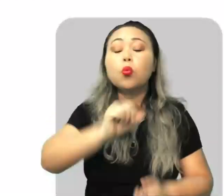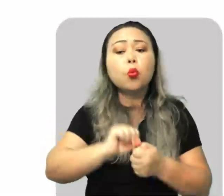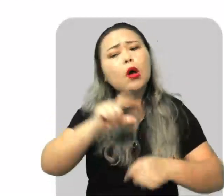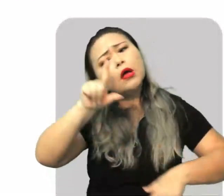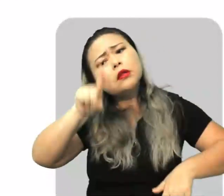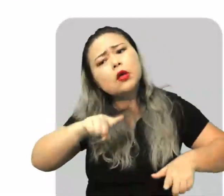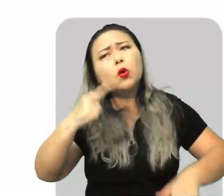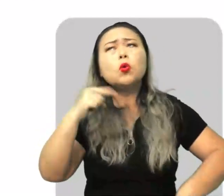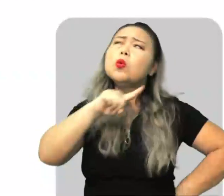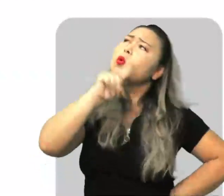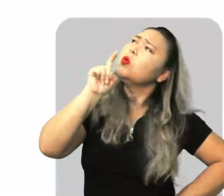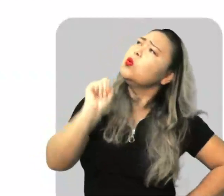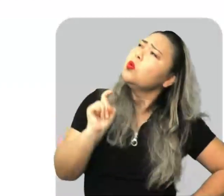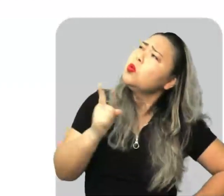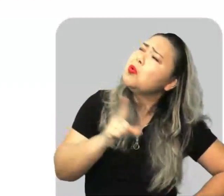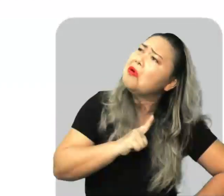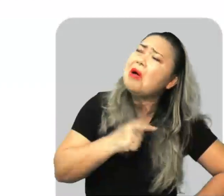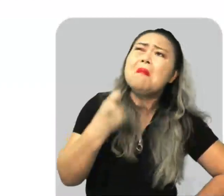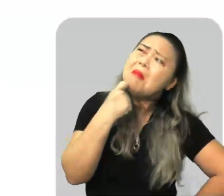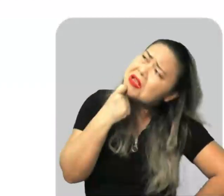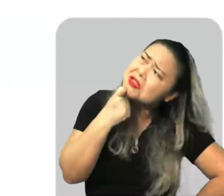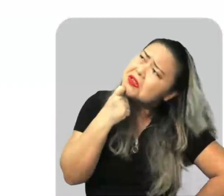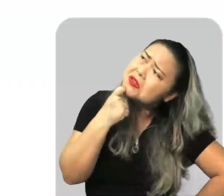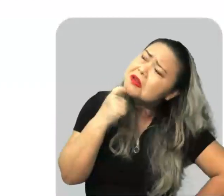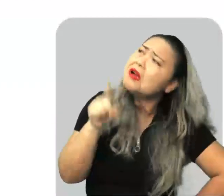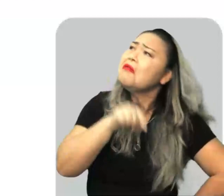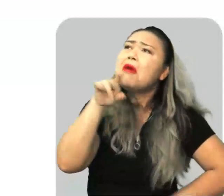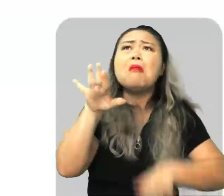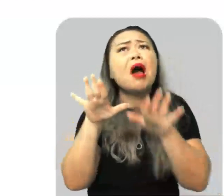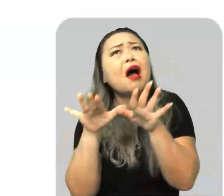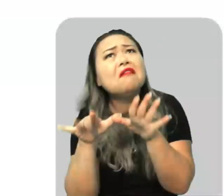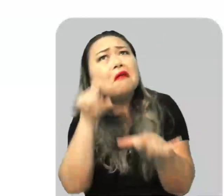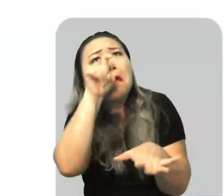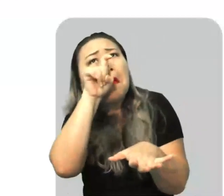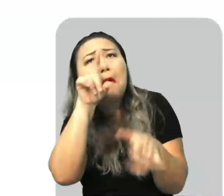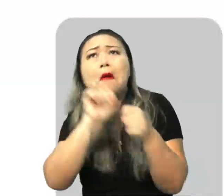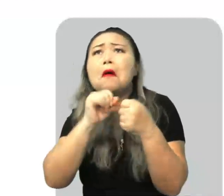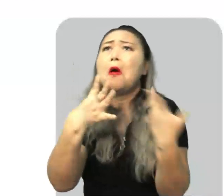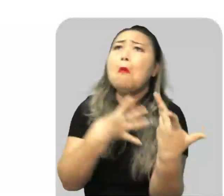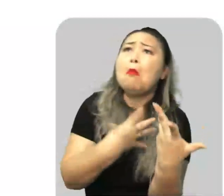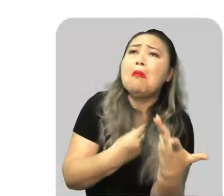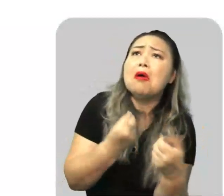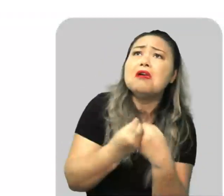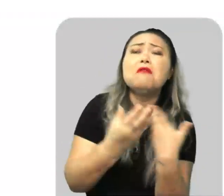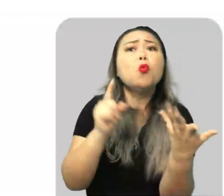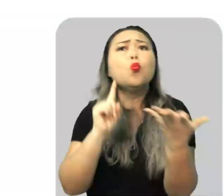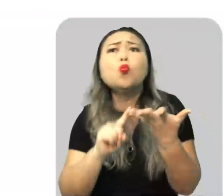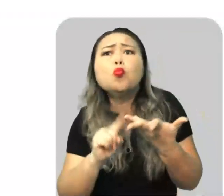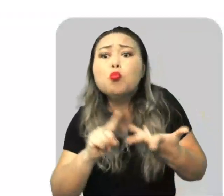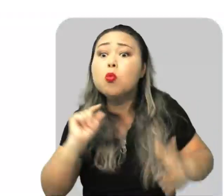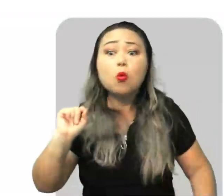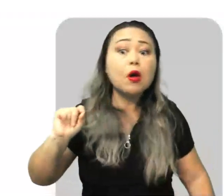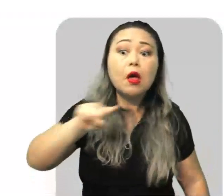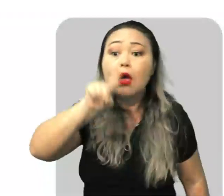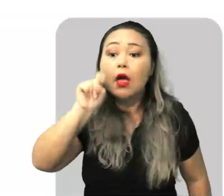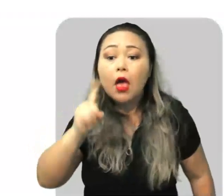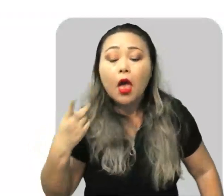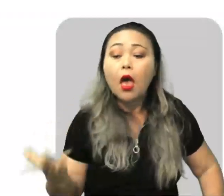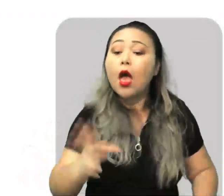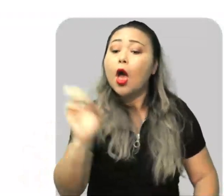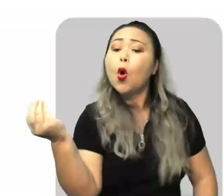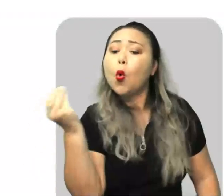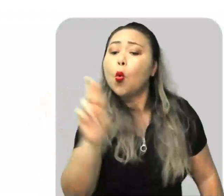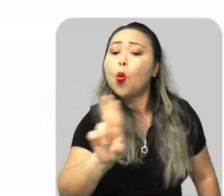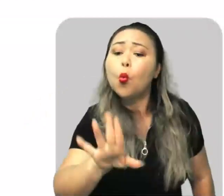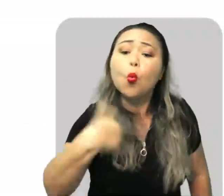em dúvida. Será que esse bicho é peixe? Será que é uma ave? É um mamífero? O que ele é, afinal? Que classificação